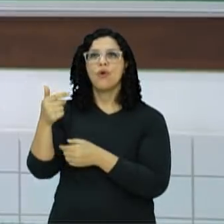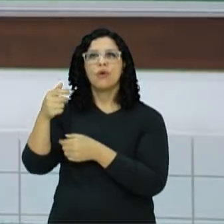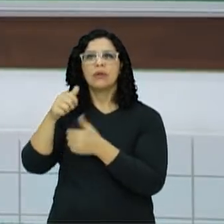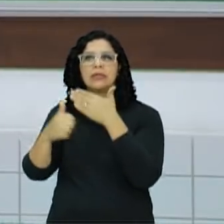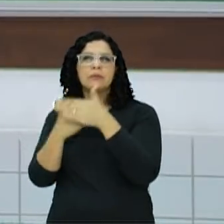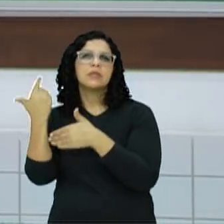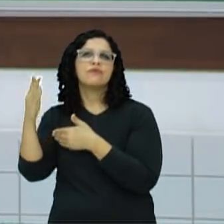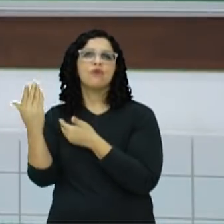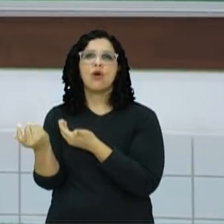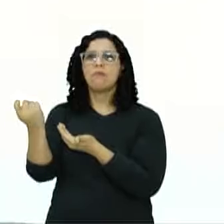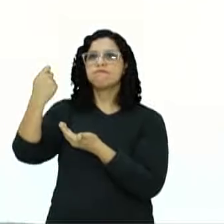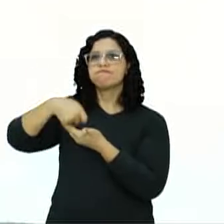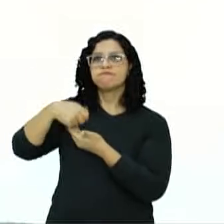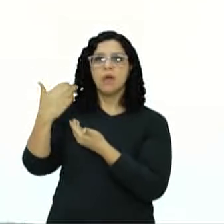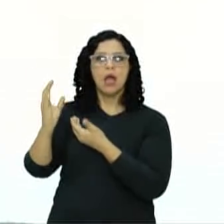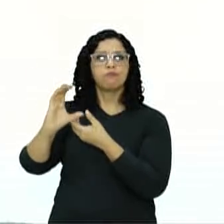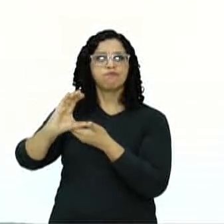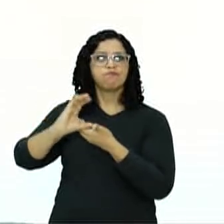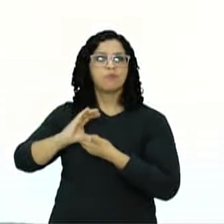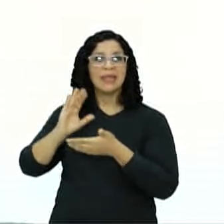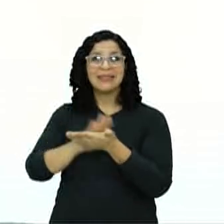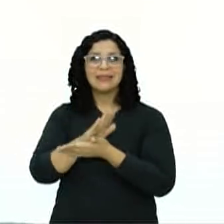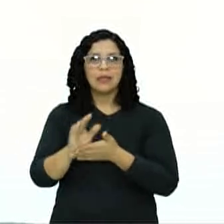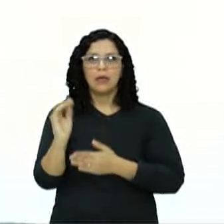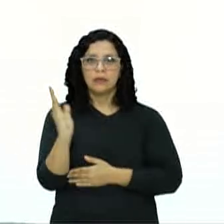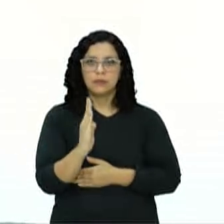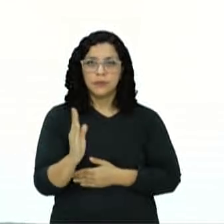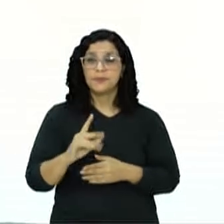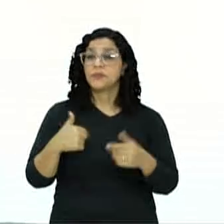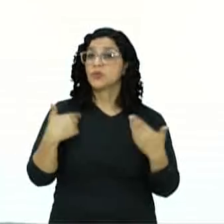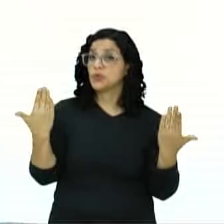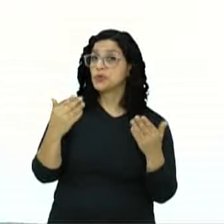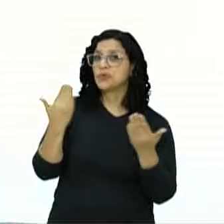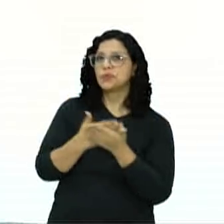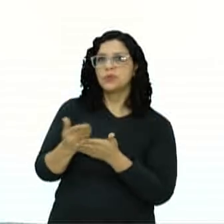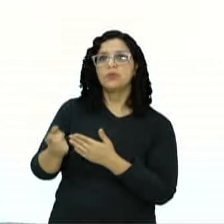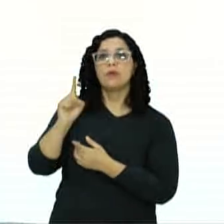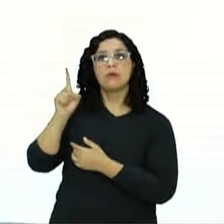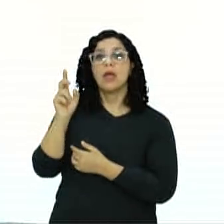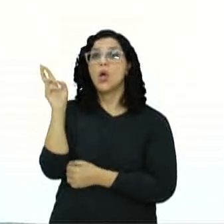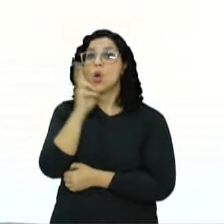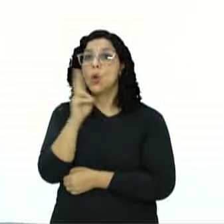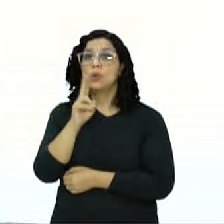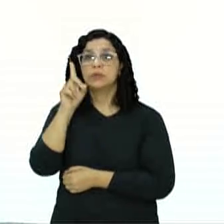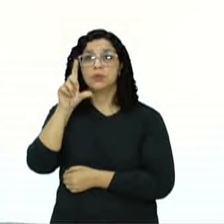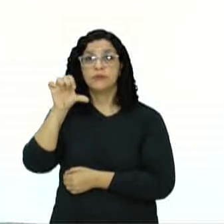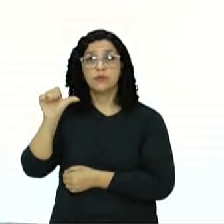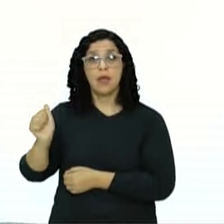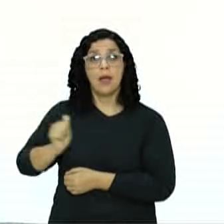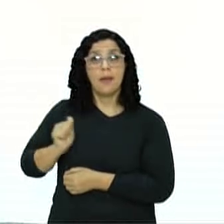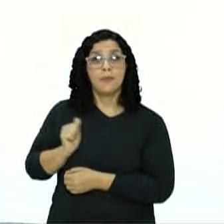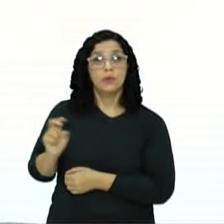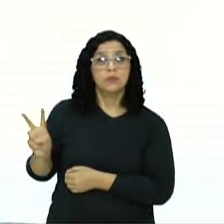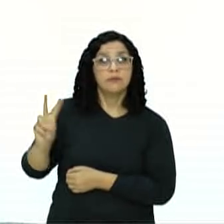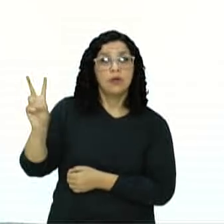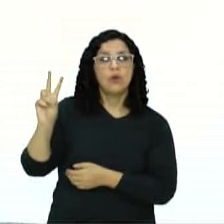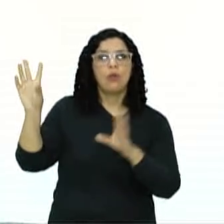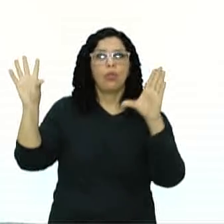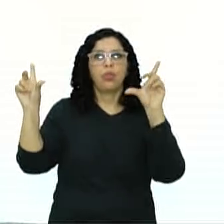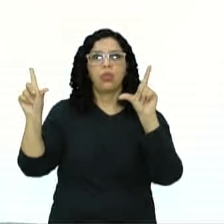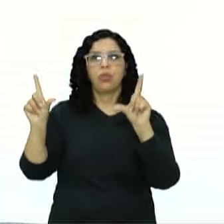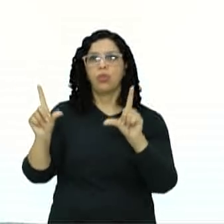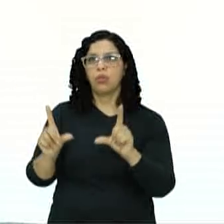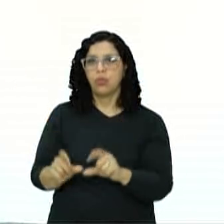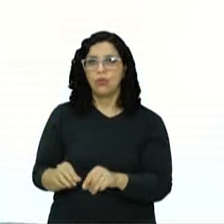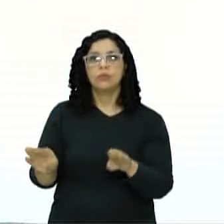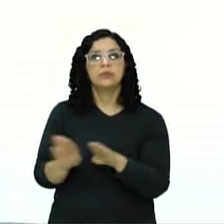menos dinheiro. Como resultado dessa crise iniciada na Rússia em 98, as bolsas de valores